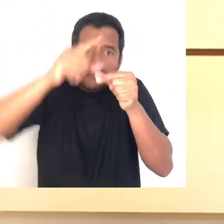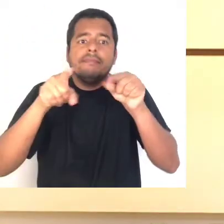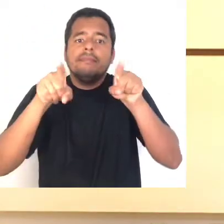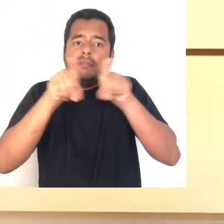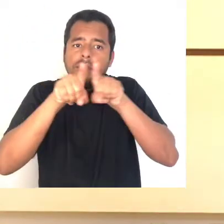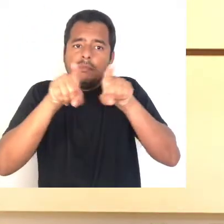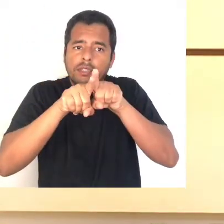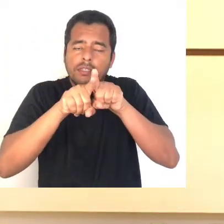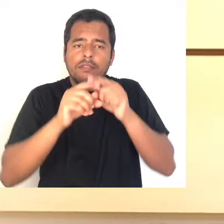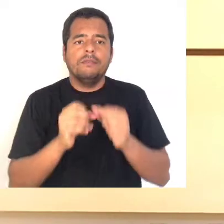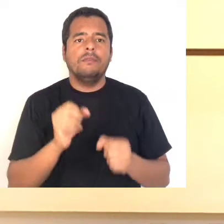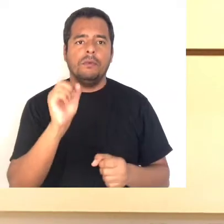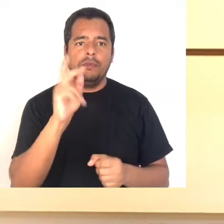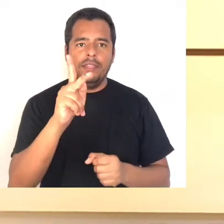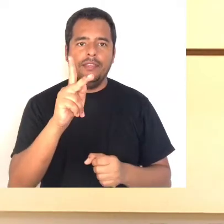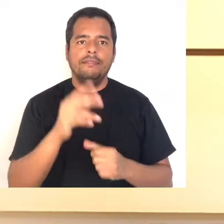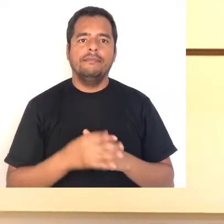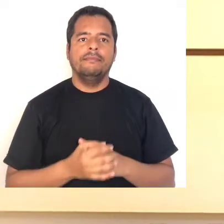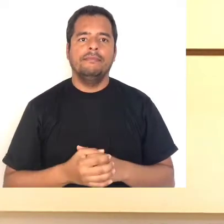também.